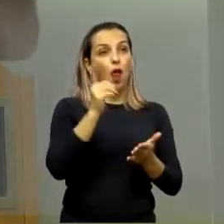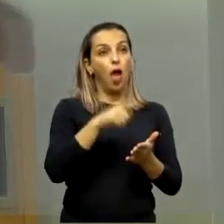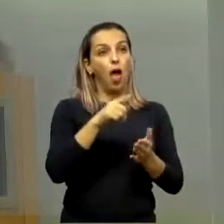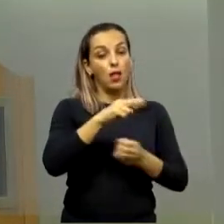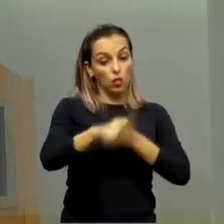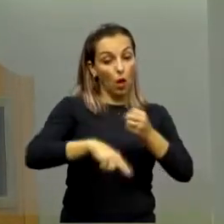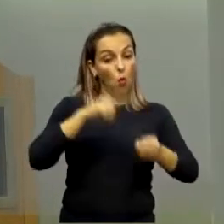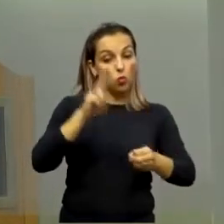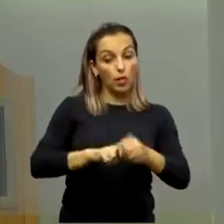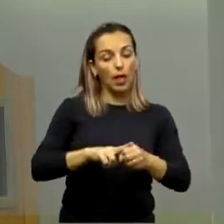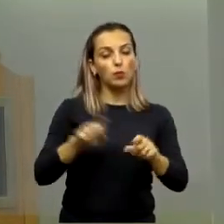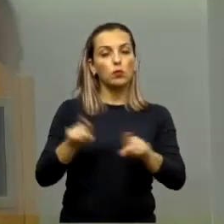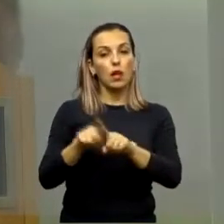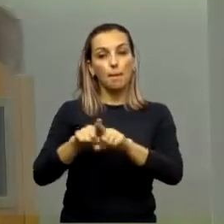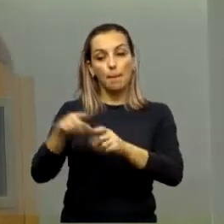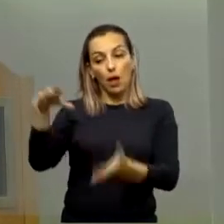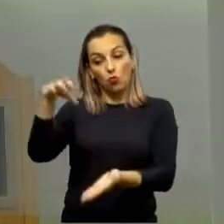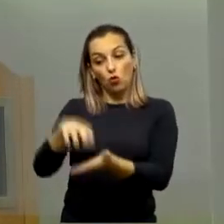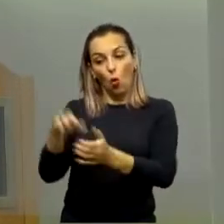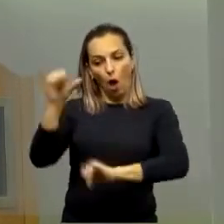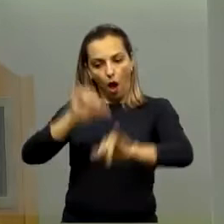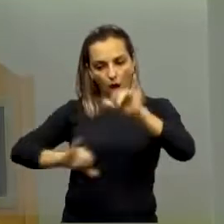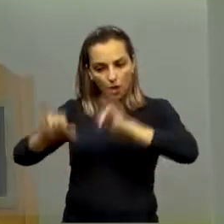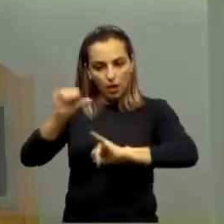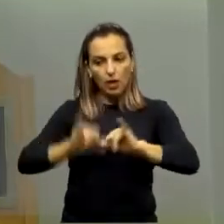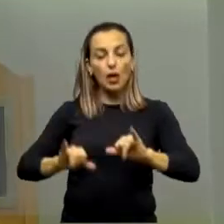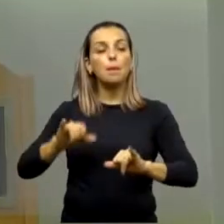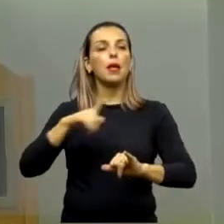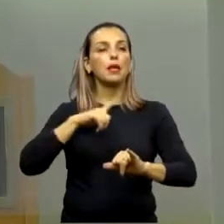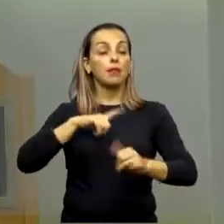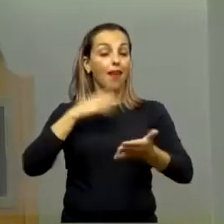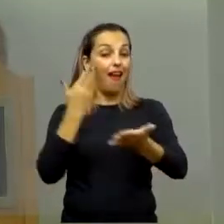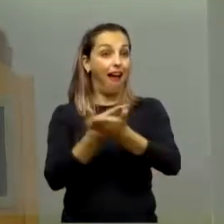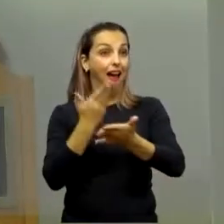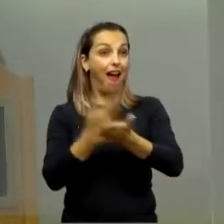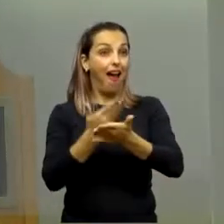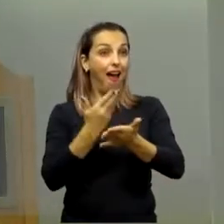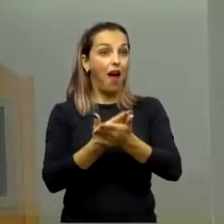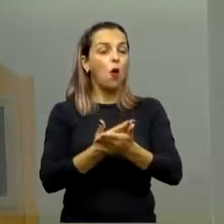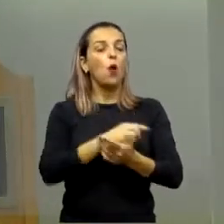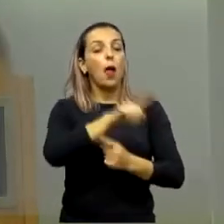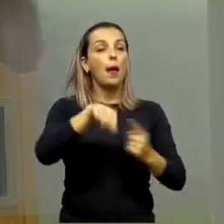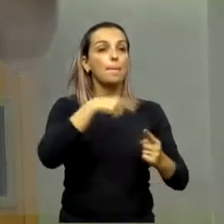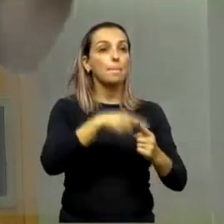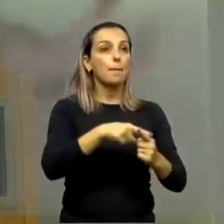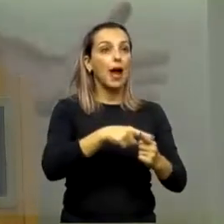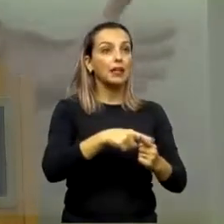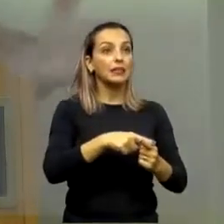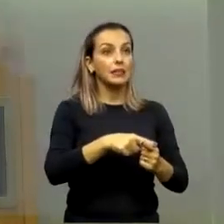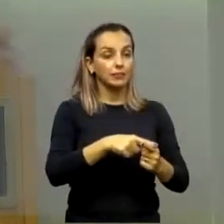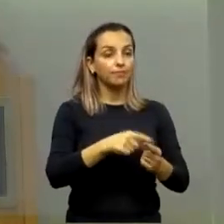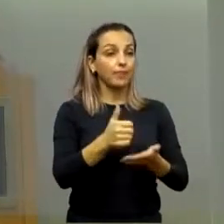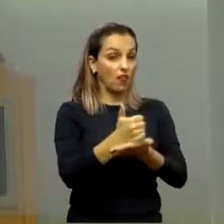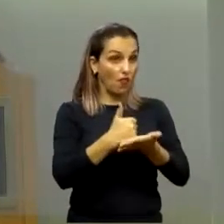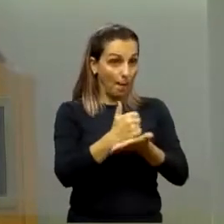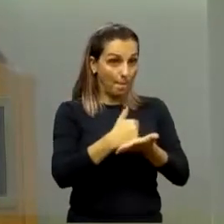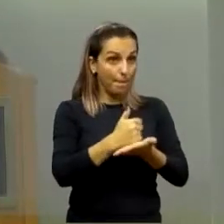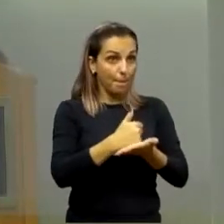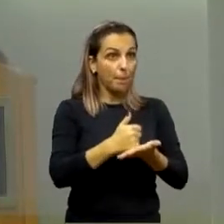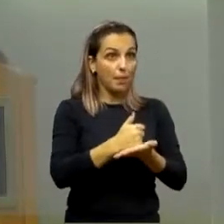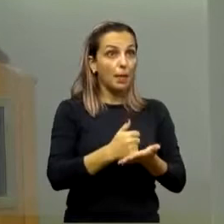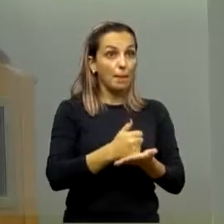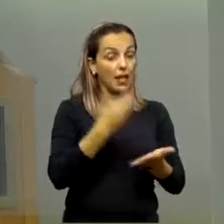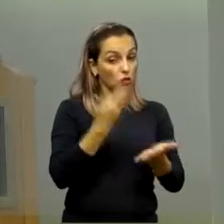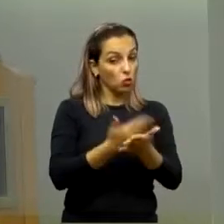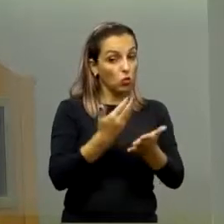do cursinho Popular né do Cuca que tem aula também dentro do estudo de química da farmácia retornaram semana passada e do